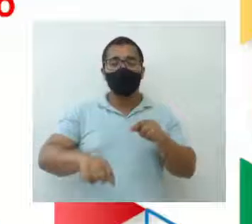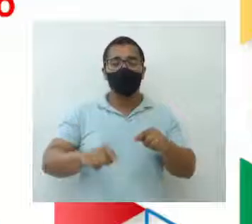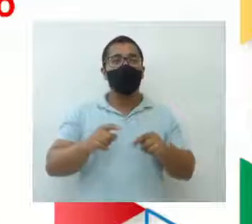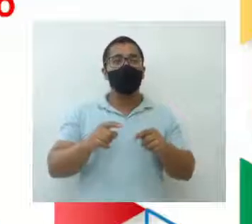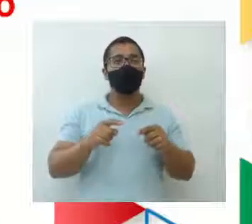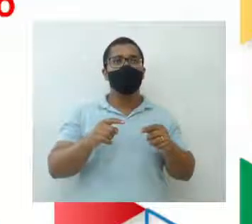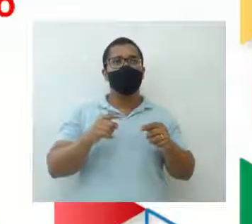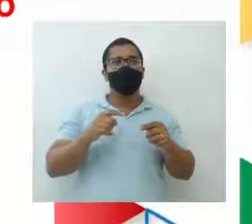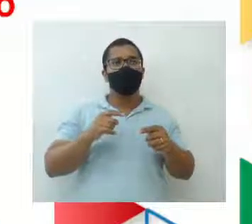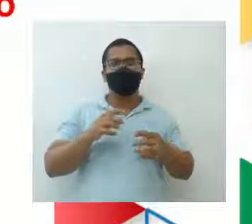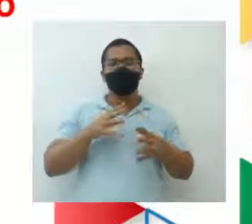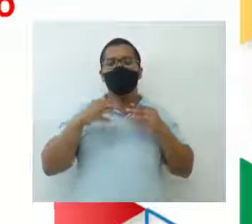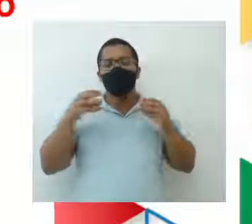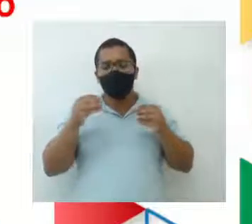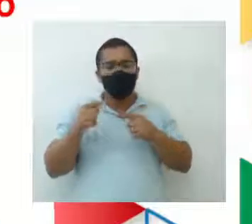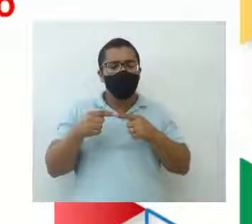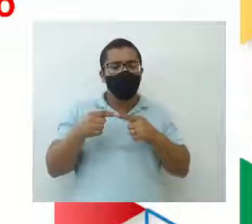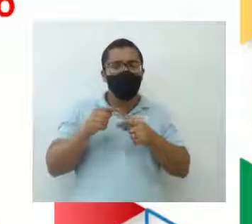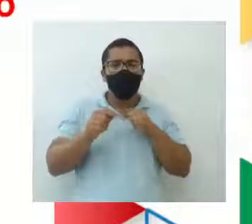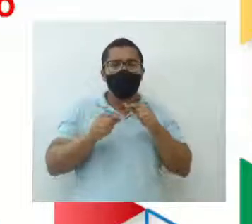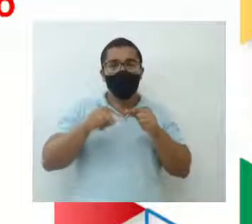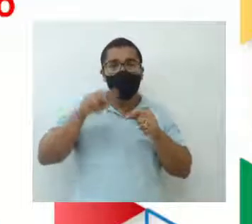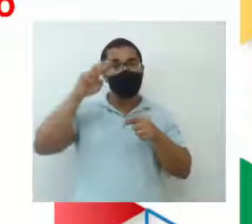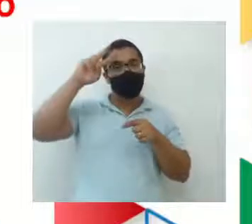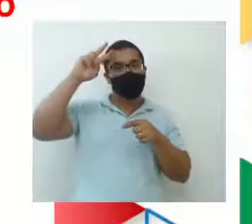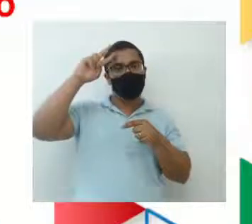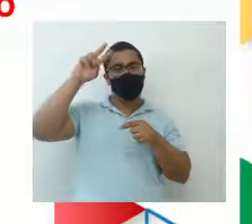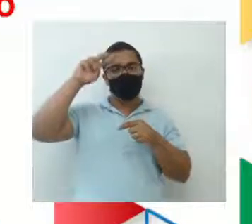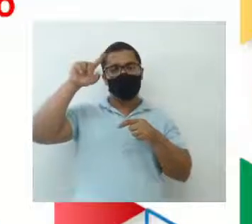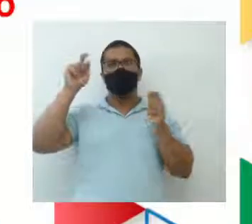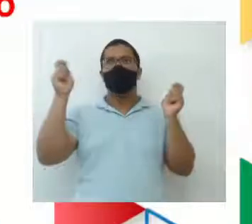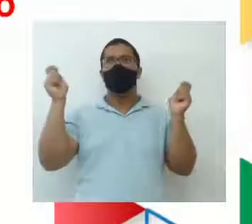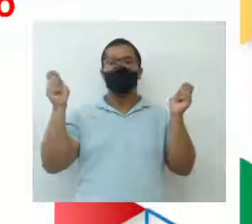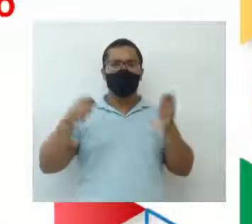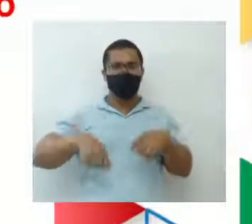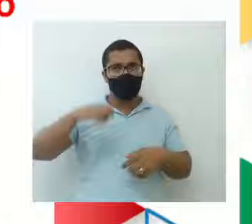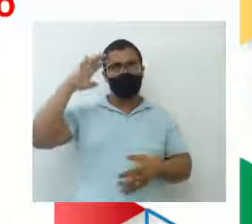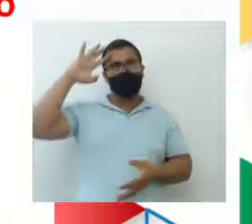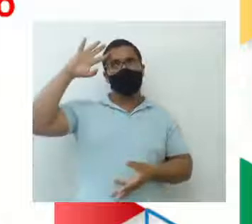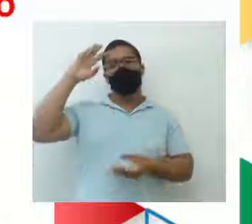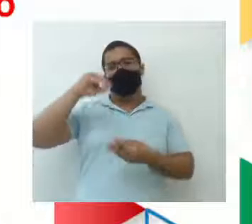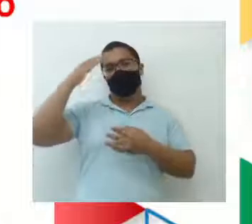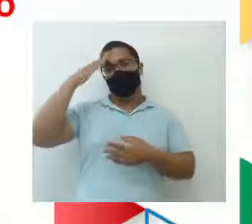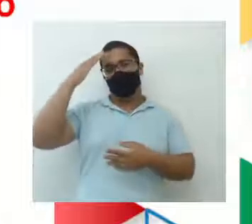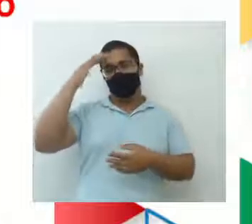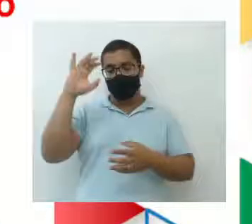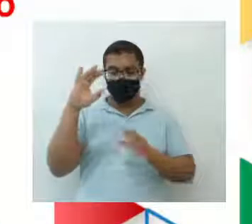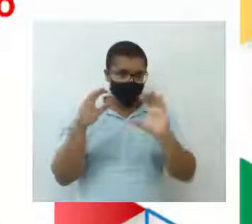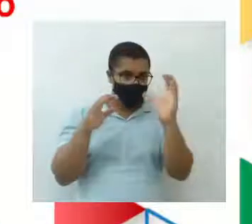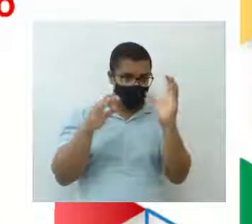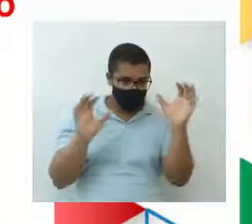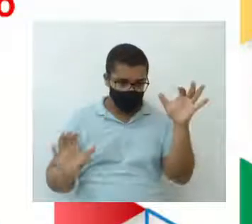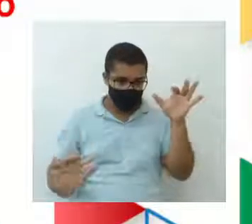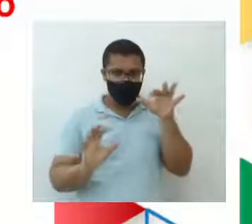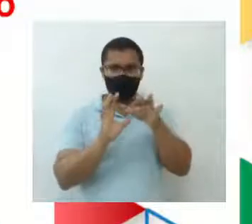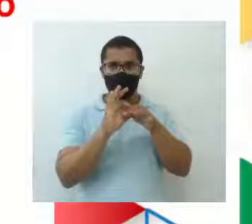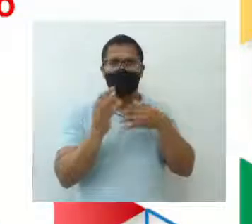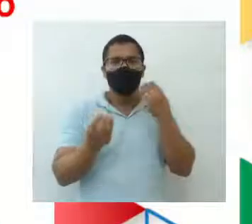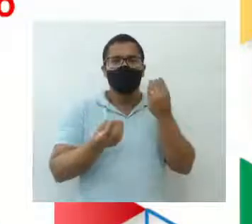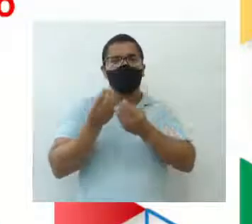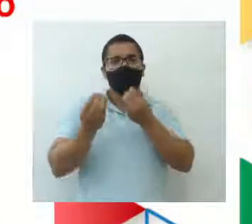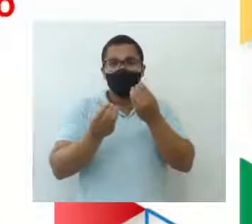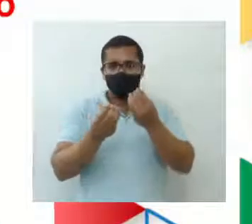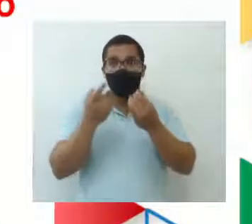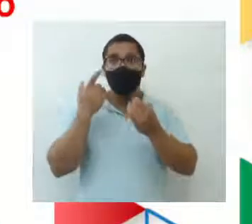história. Esta compreensão eleva a fenomenologia a um método das ciências. Olha aí o que está em